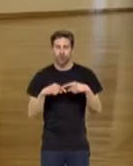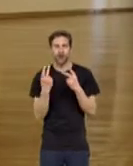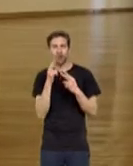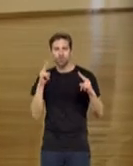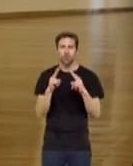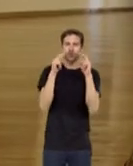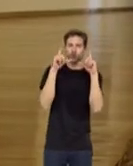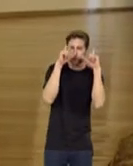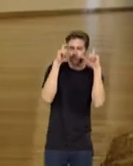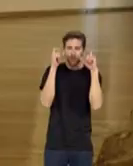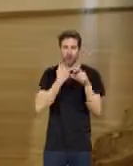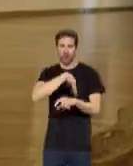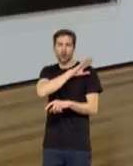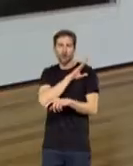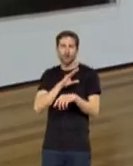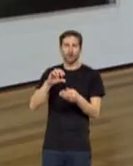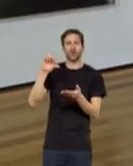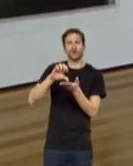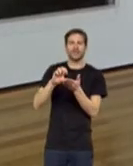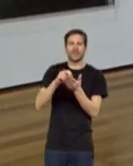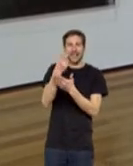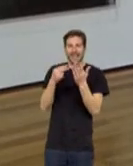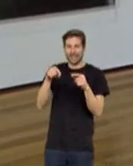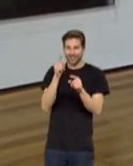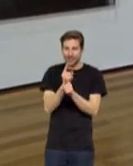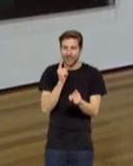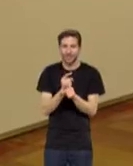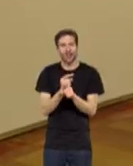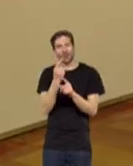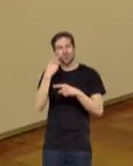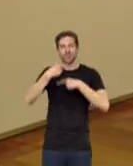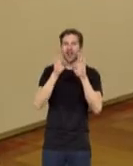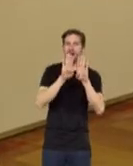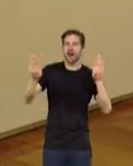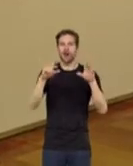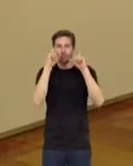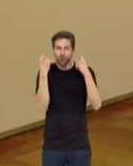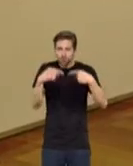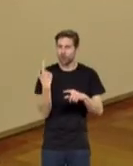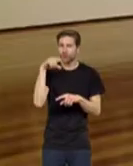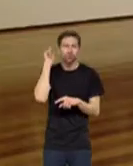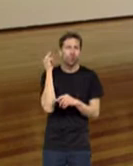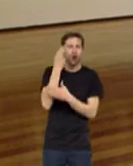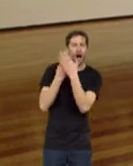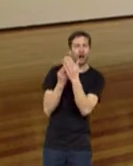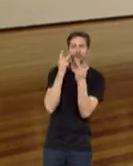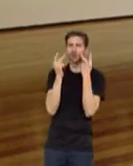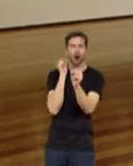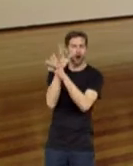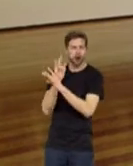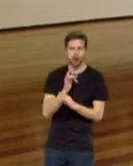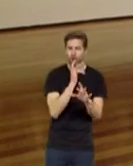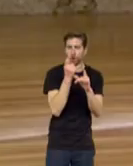O Centro de Artes Visuais não apresenta só fotografia, apresenta muitas outras artes visuais, mas continuo a achar que a fotografia é